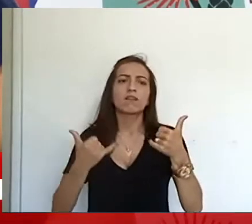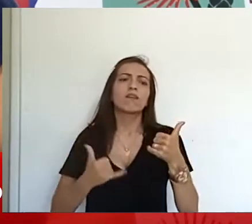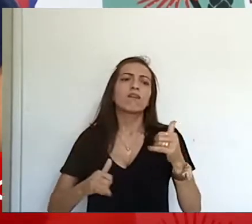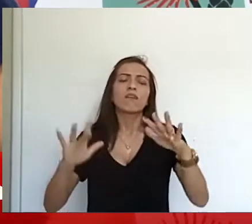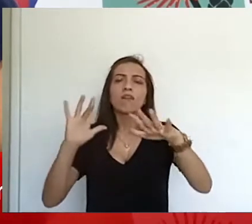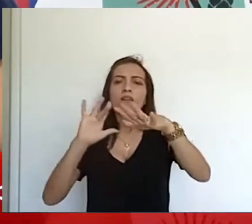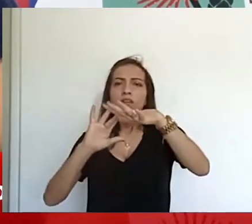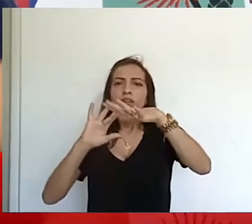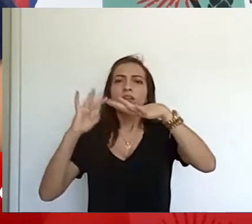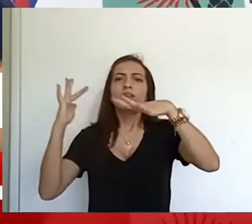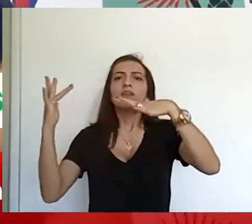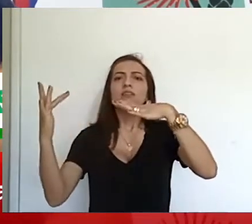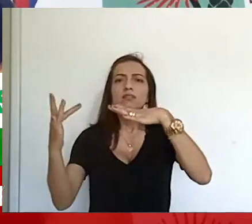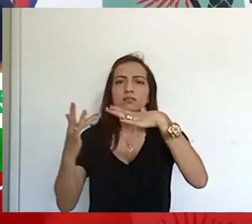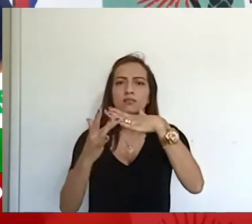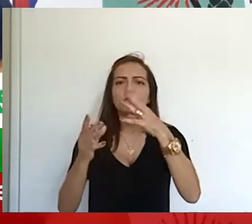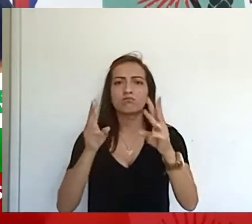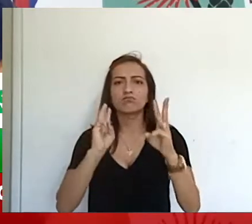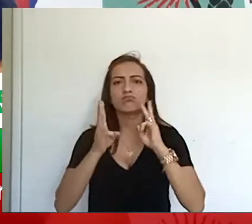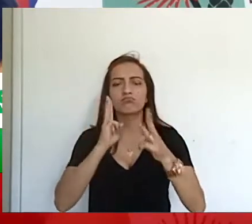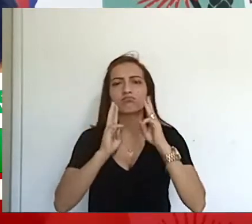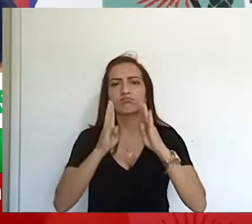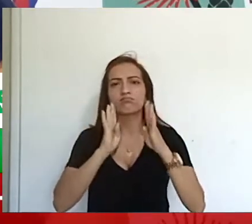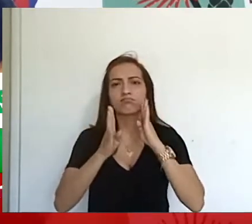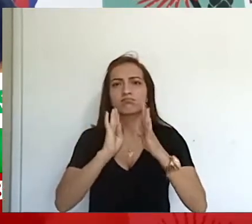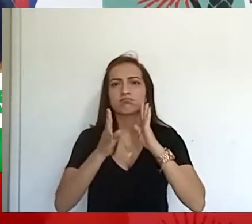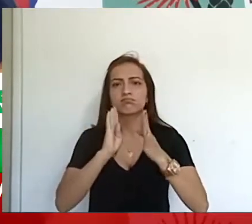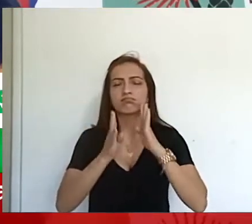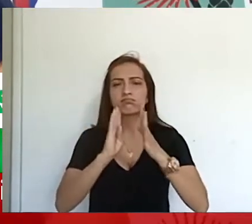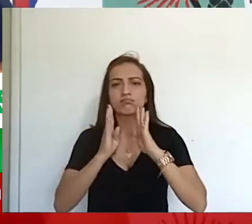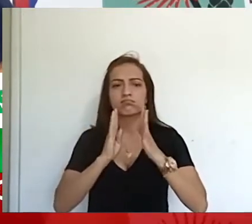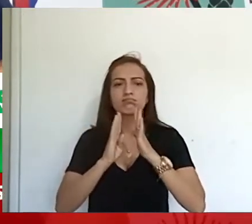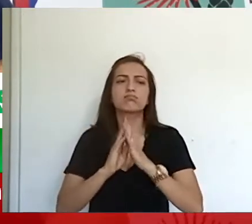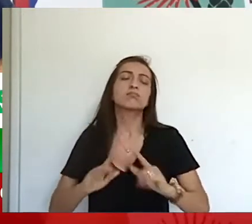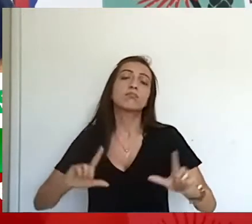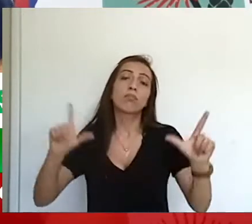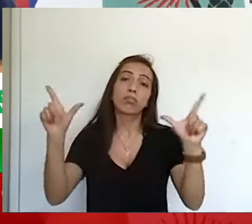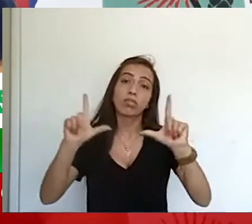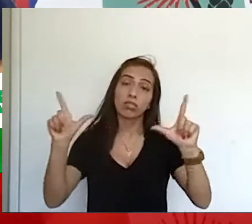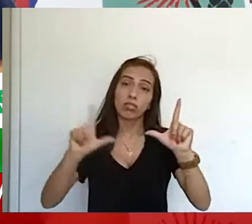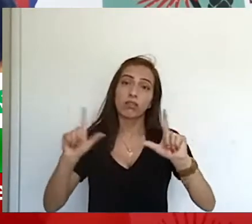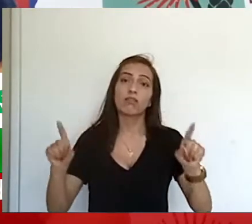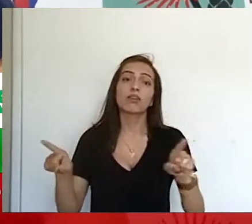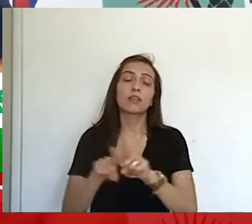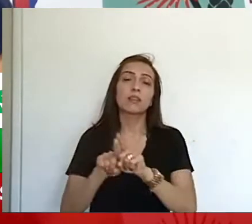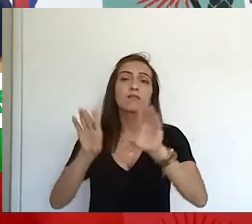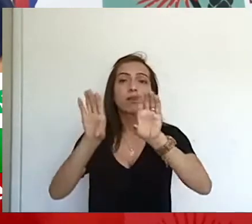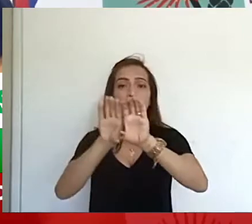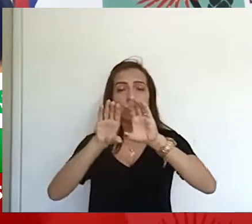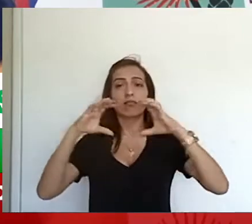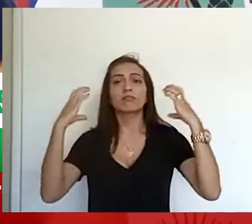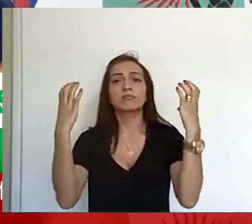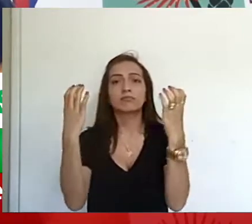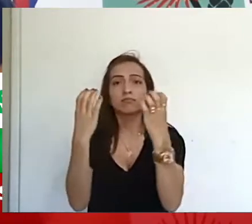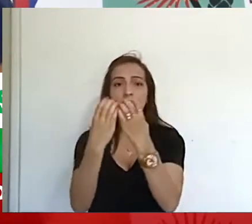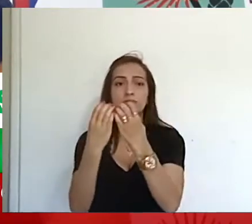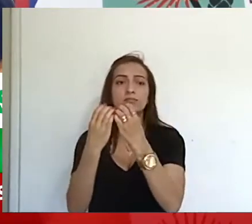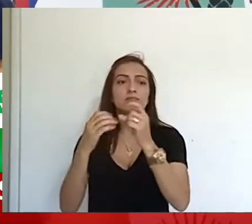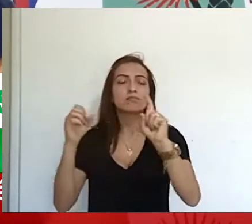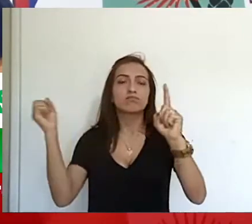do Simpro DF e da TV Comunitária. Você pode reassistir, compartilhar, né, com outras pessoas e levar esse